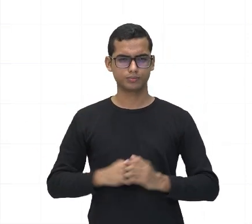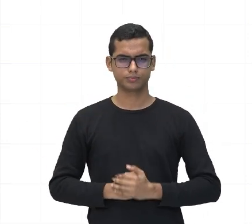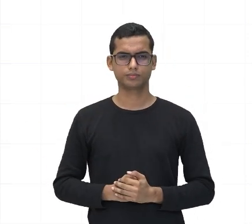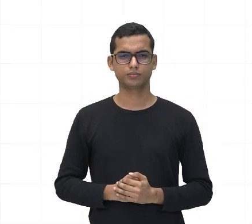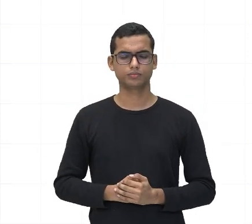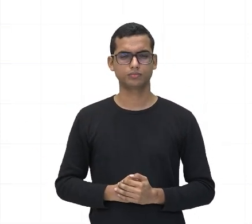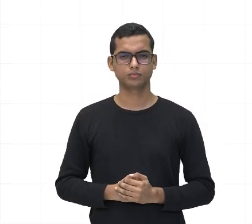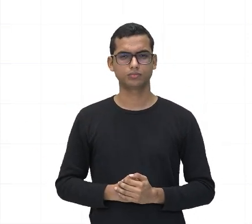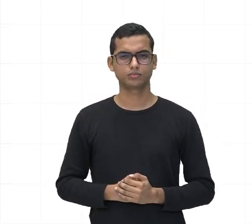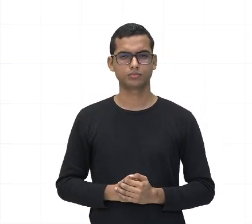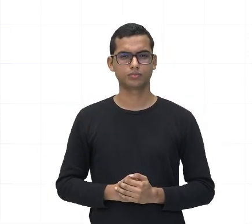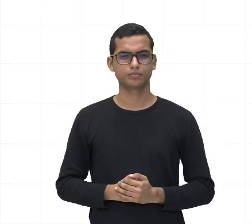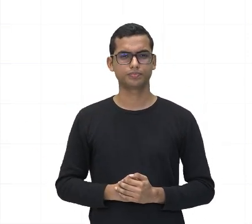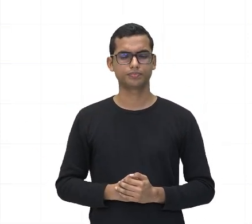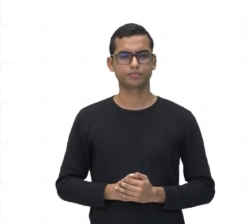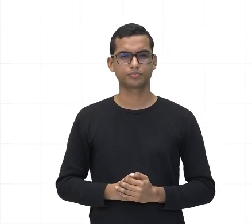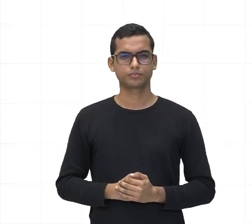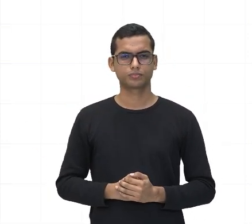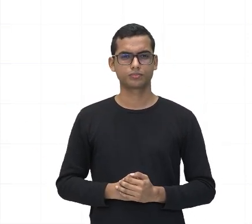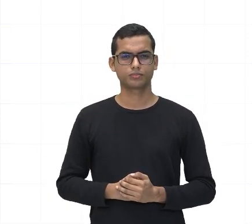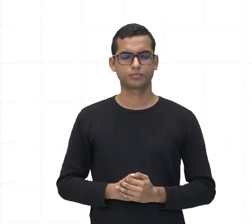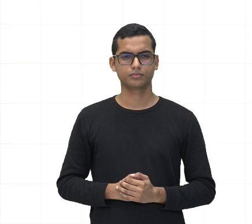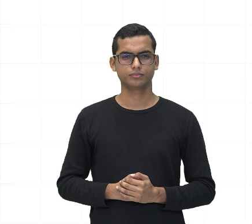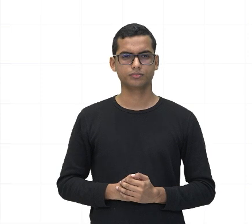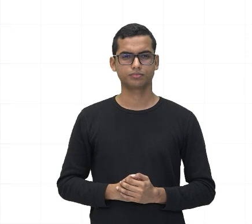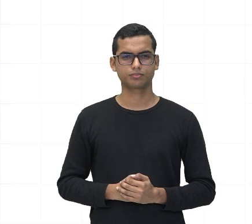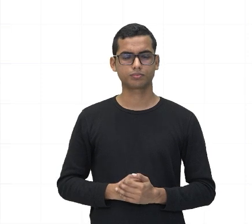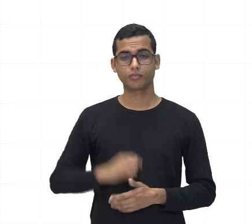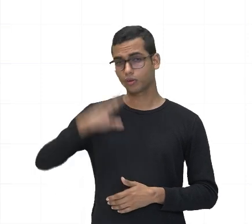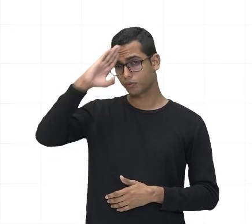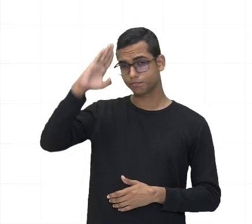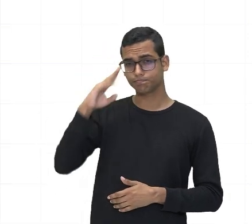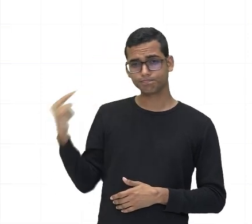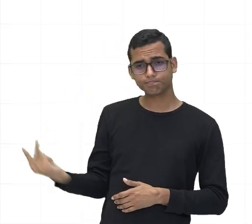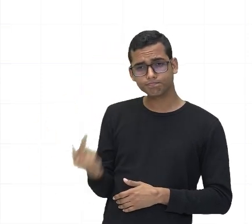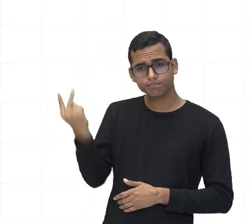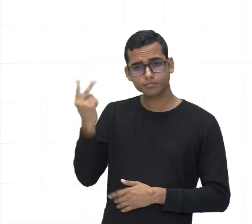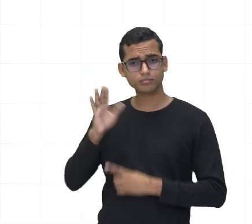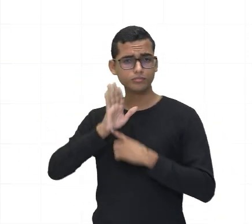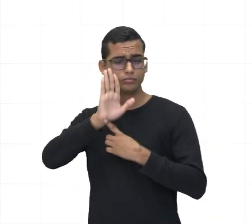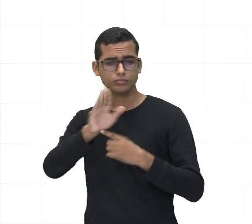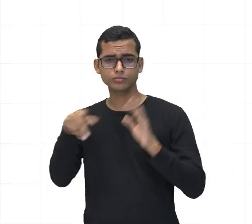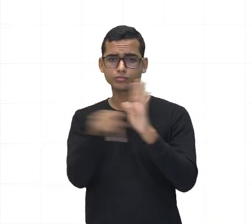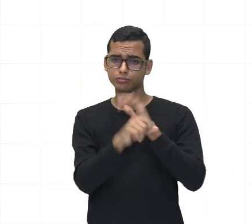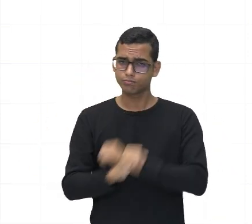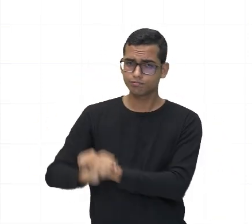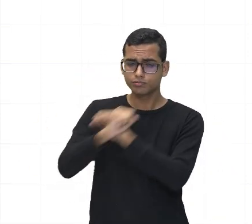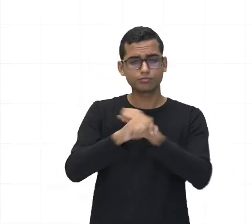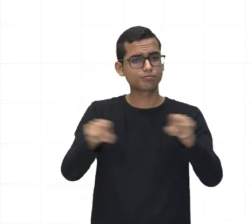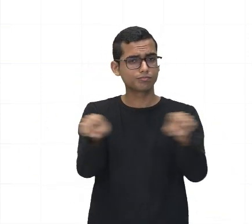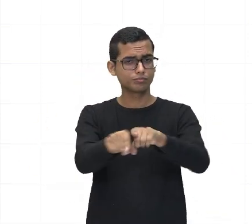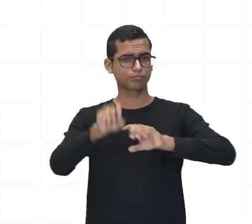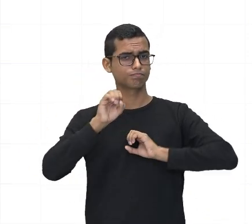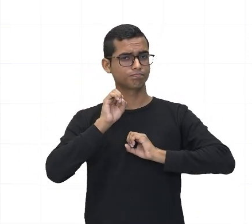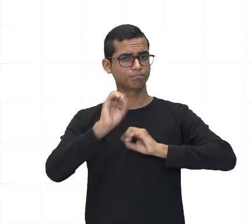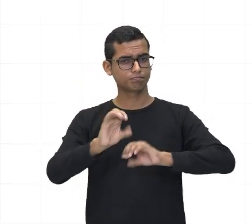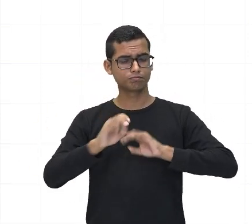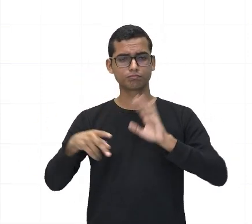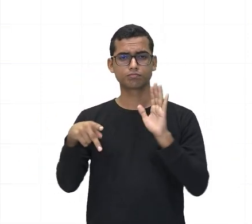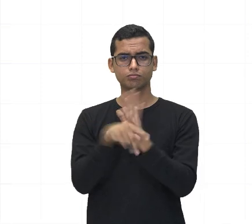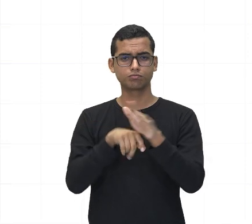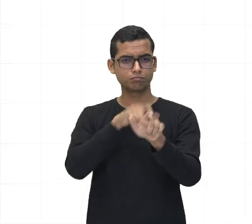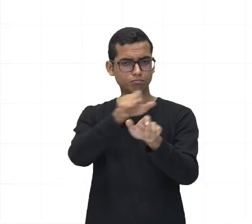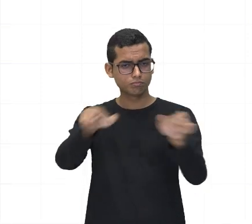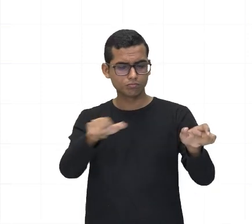quais são os principais valores que elas defendem e ensinam aos